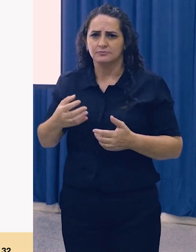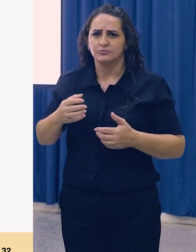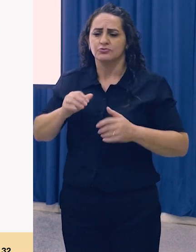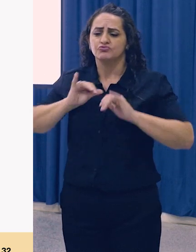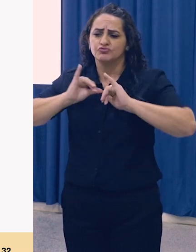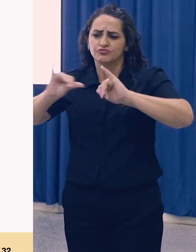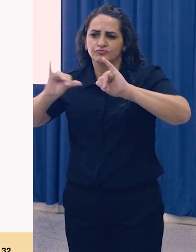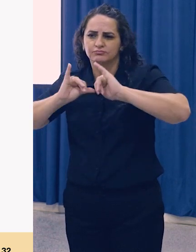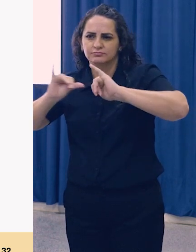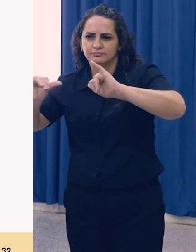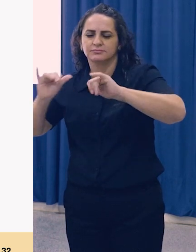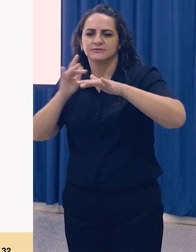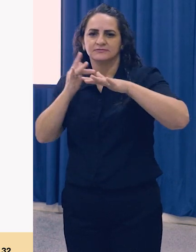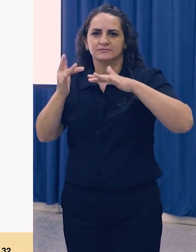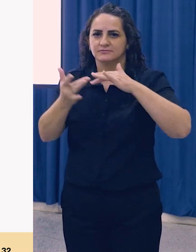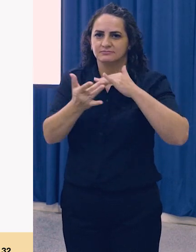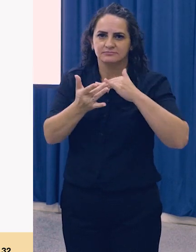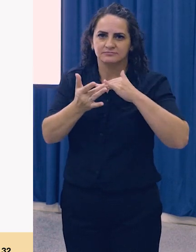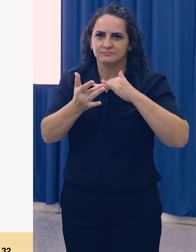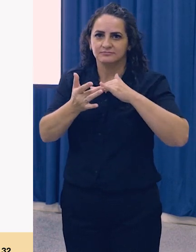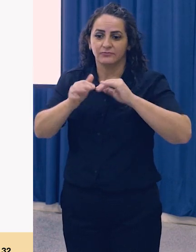é o que funciona.